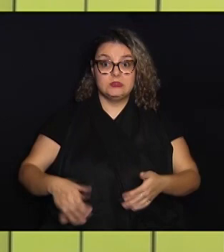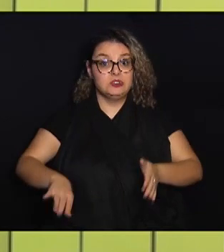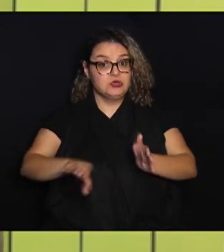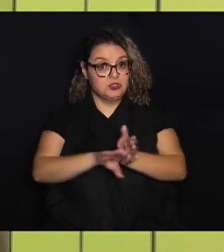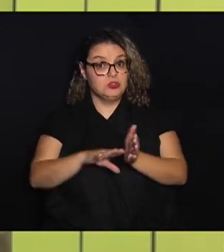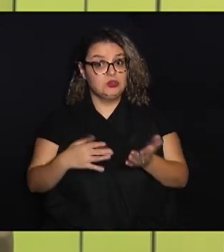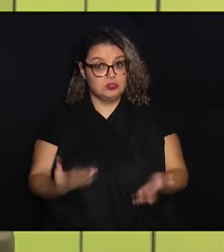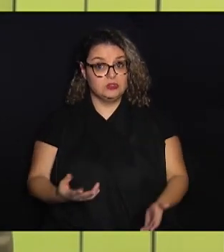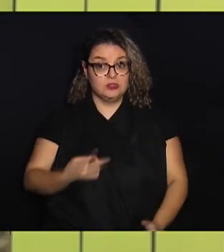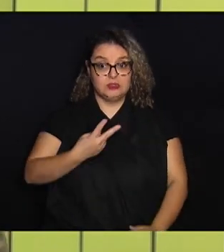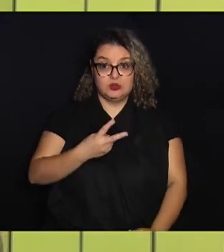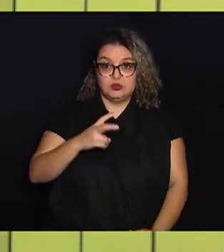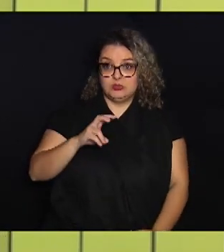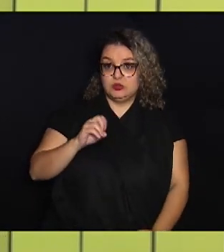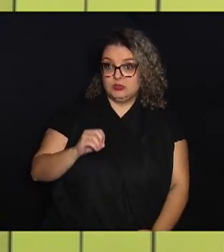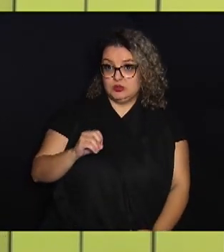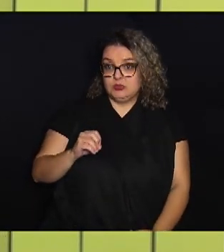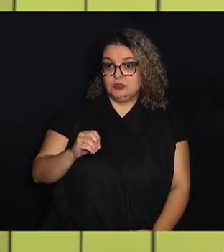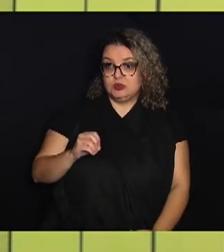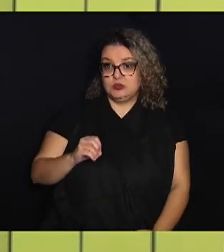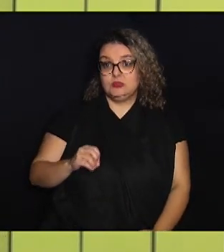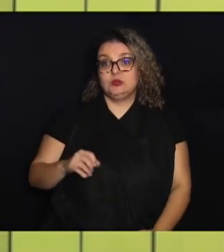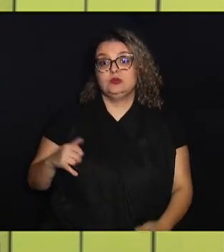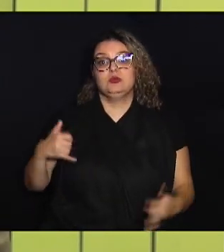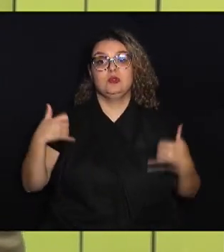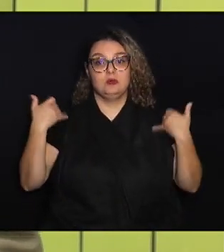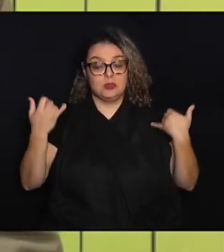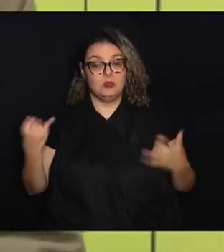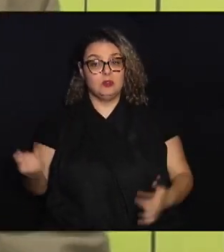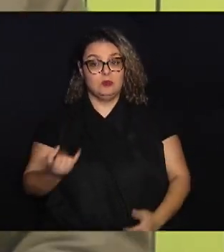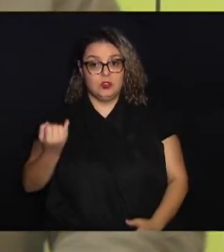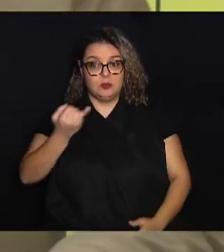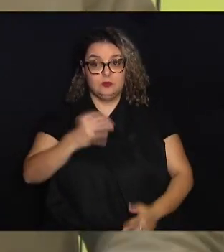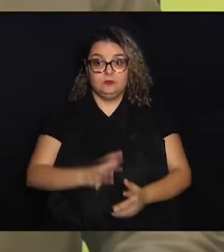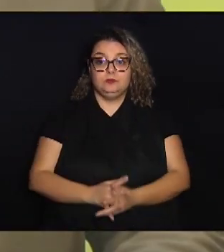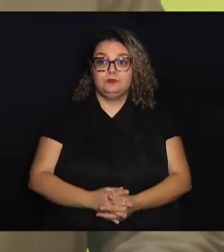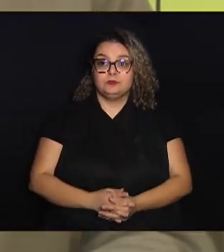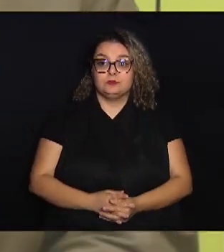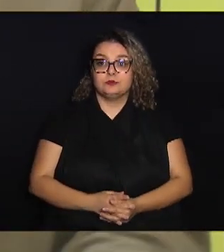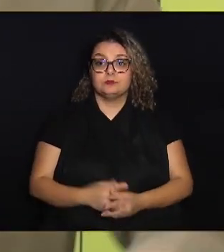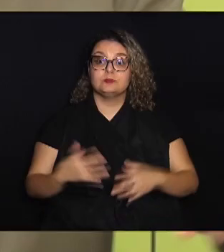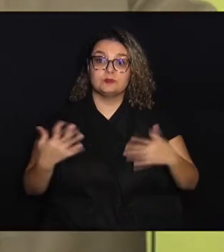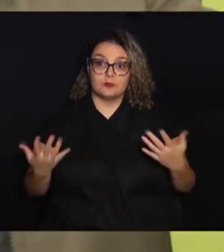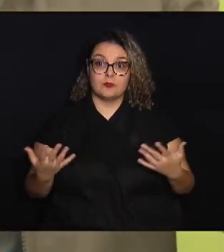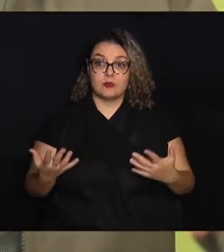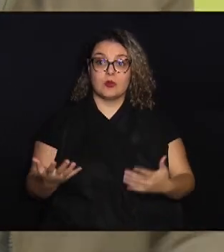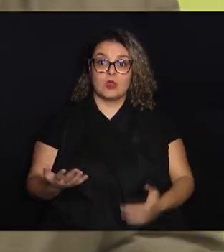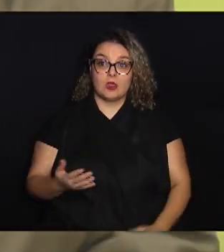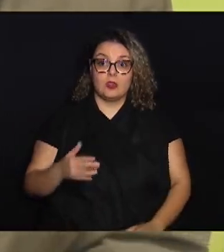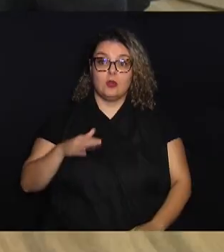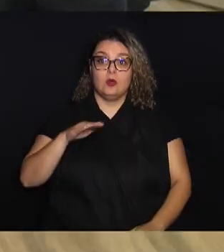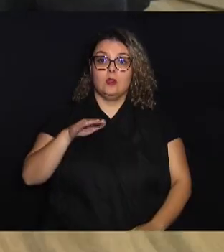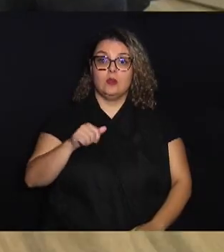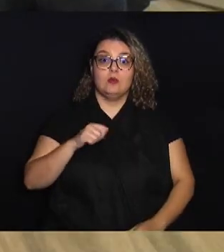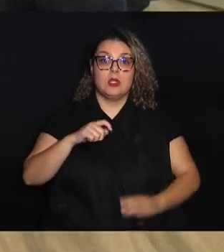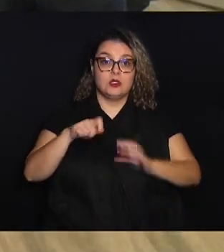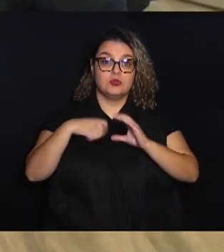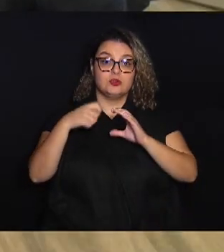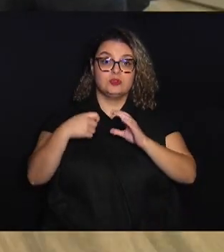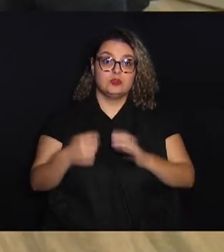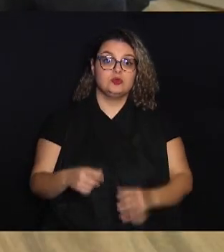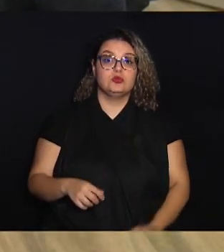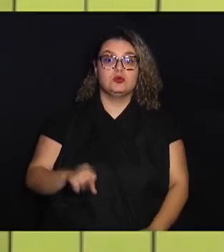chegando 250 anos, uma data certamente muito importante. Bom, vamos lá, vamos chamar mais um vídeo aqui